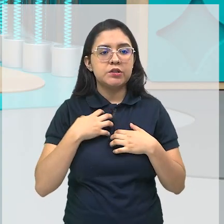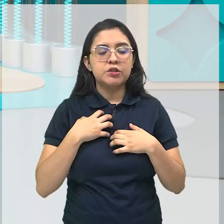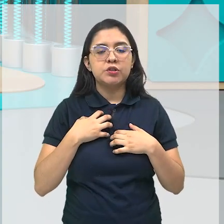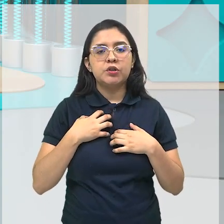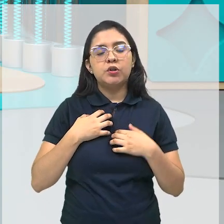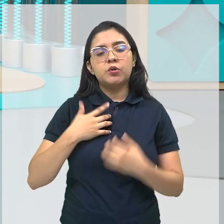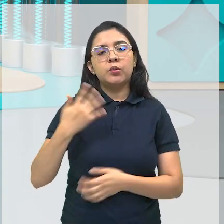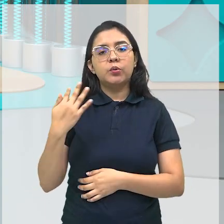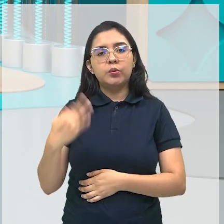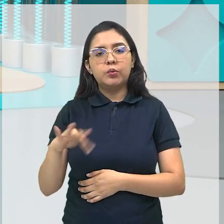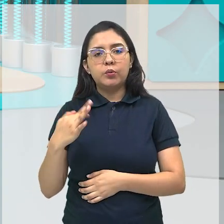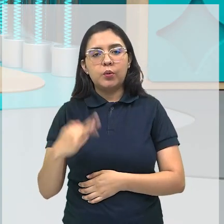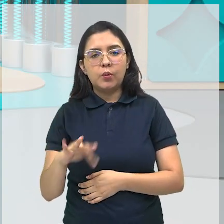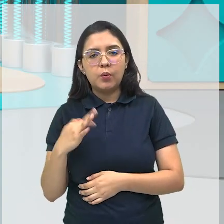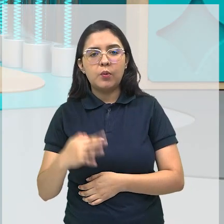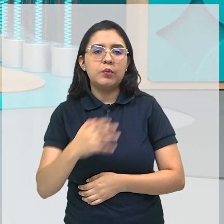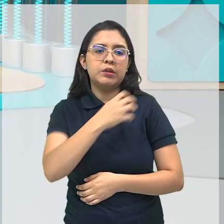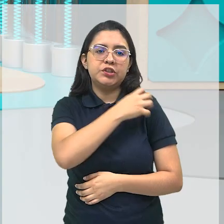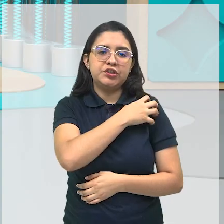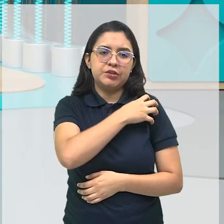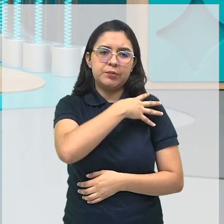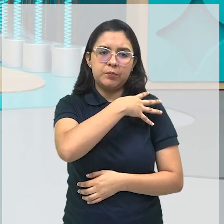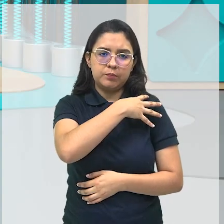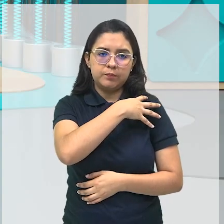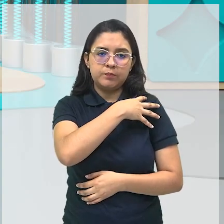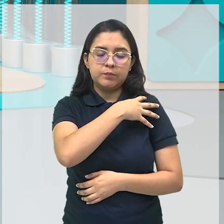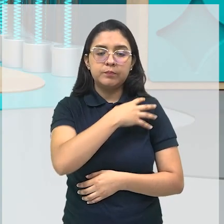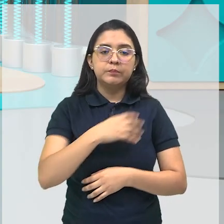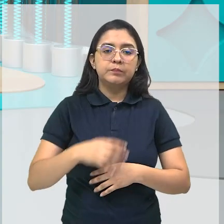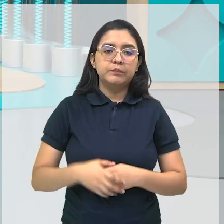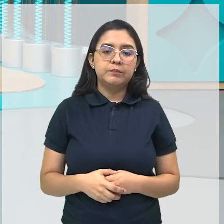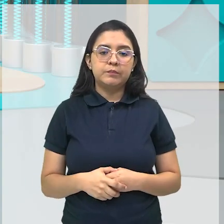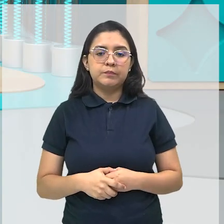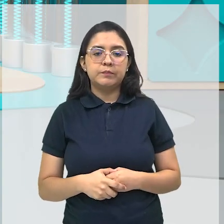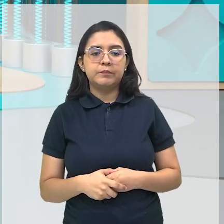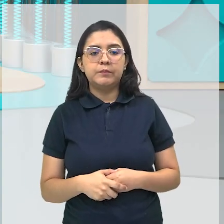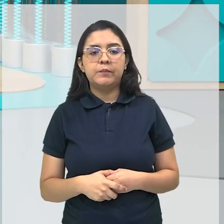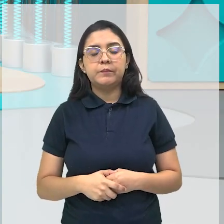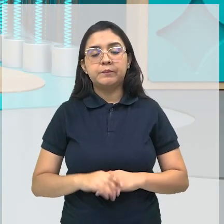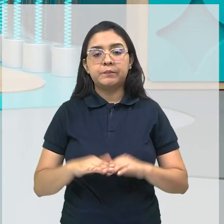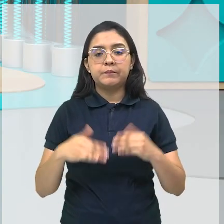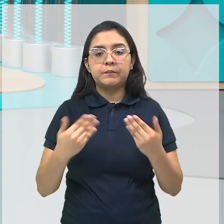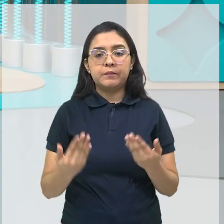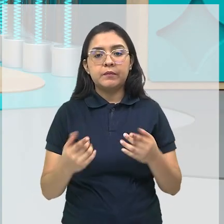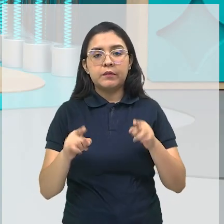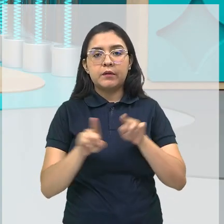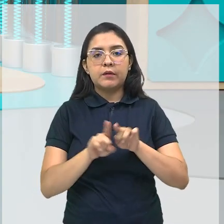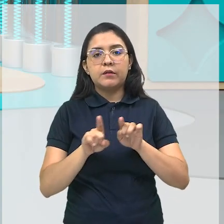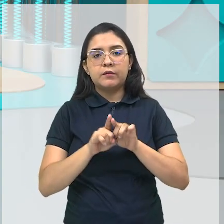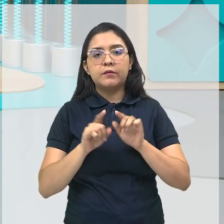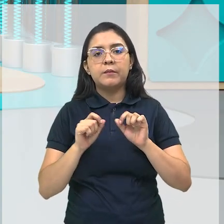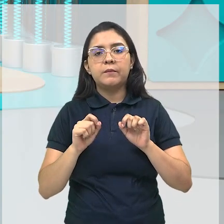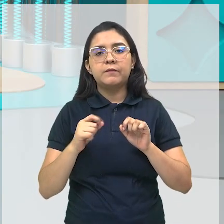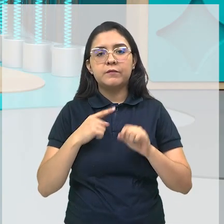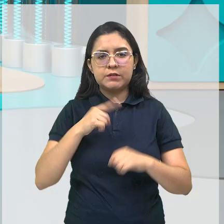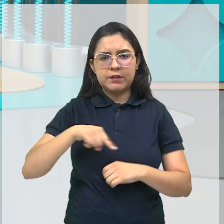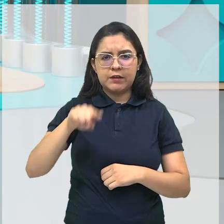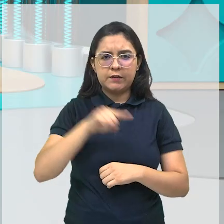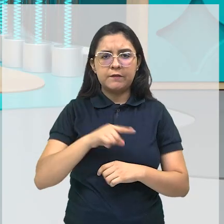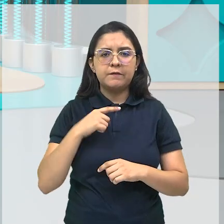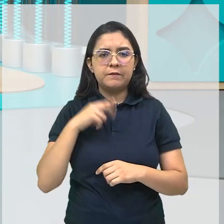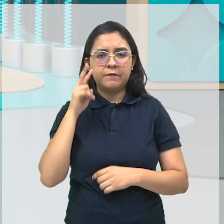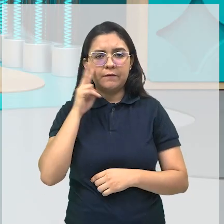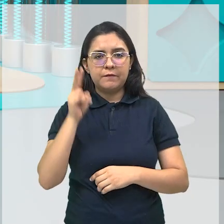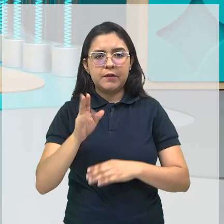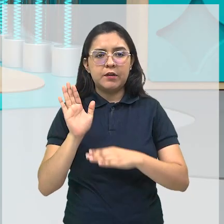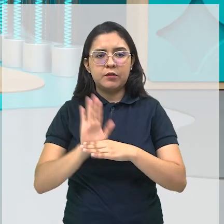inchaço, mas não tem como voltar para o lugar sozinho. Não acontece que nem nos filmes que você vê o pessoal batendo